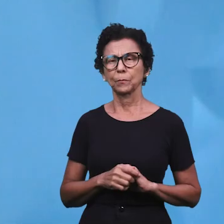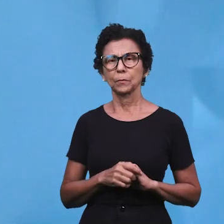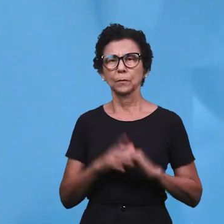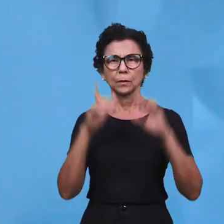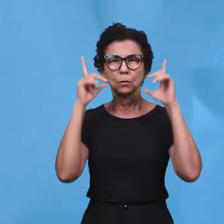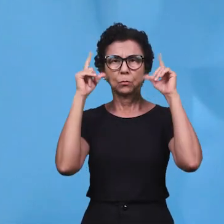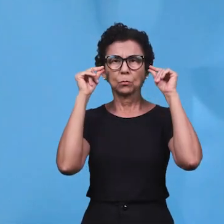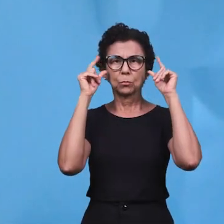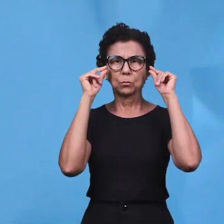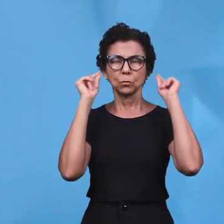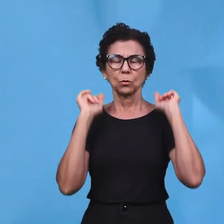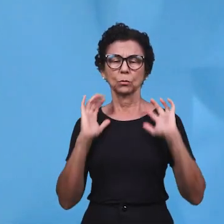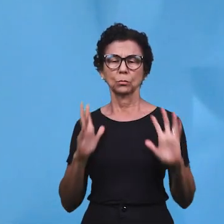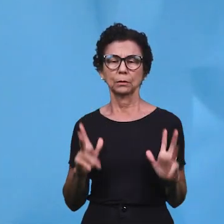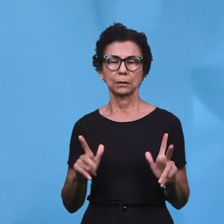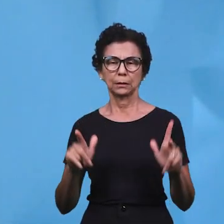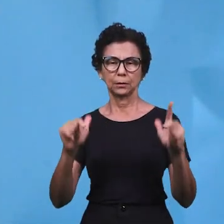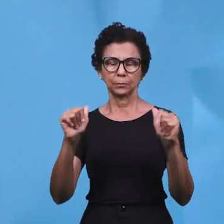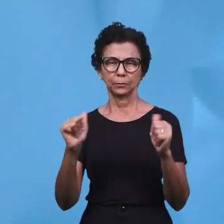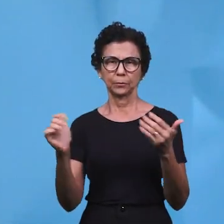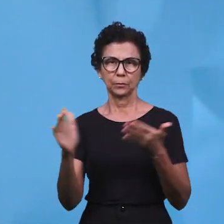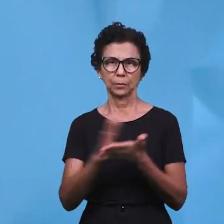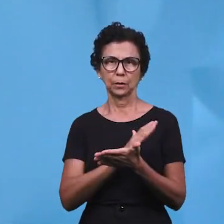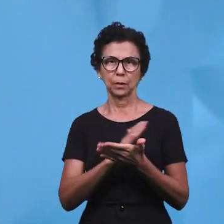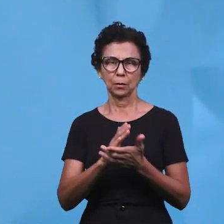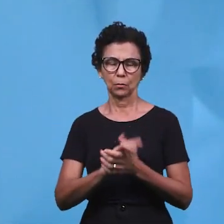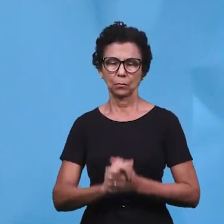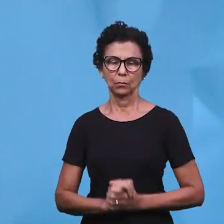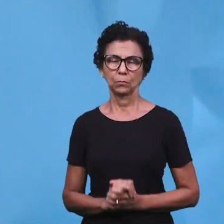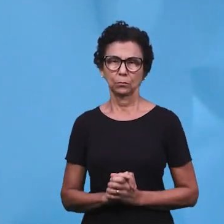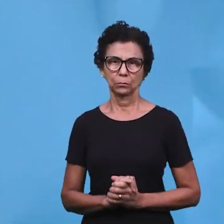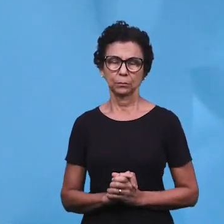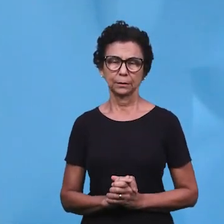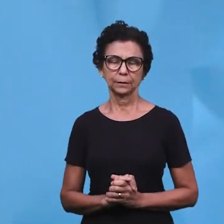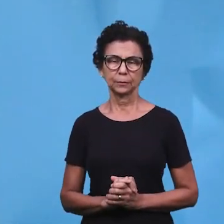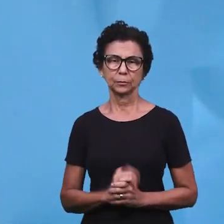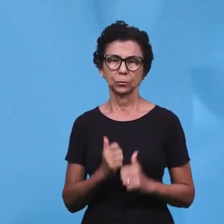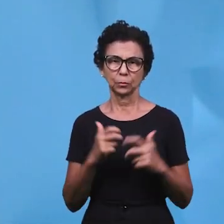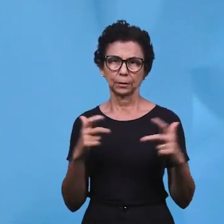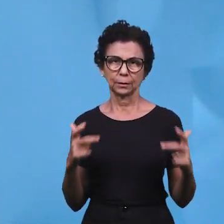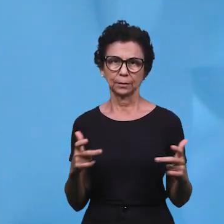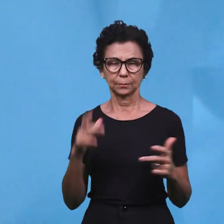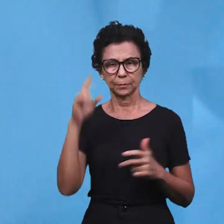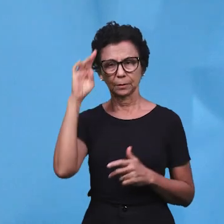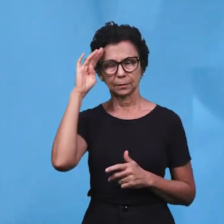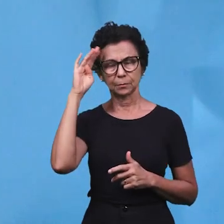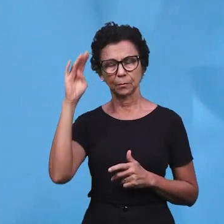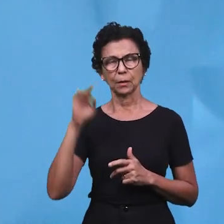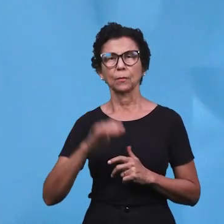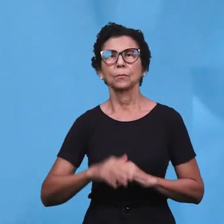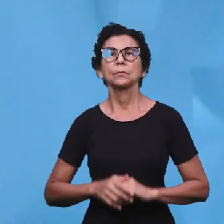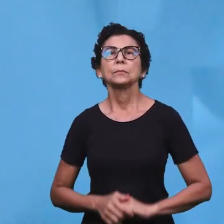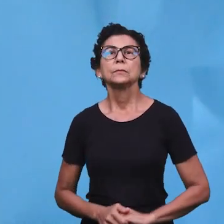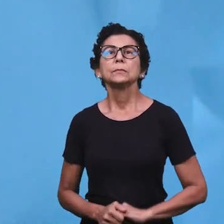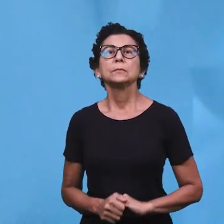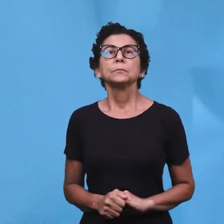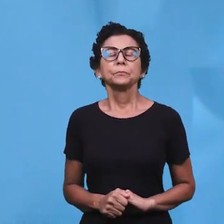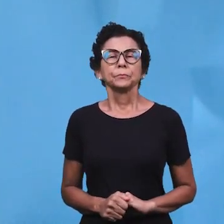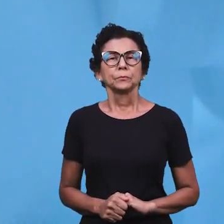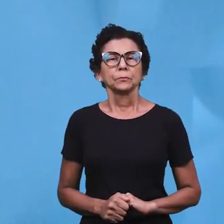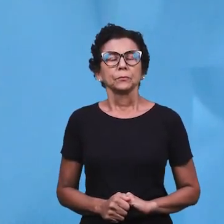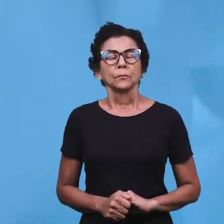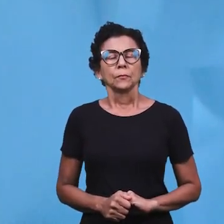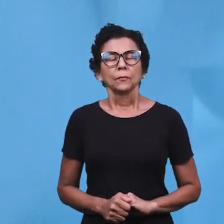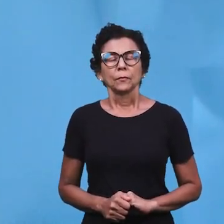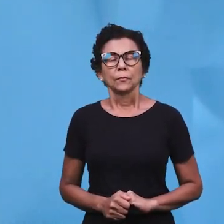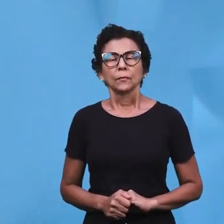sono, tem algumas palavras-chave que englobam outras coisas, né? Uma delas é a rotina